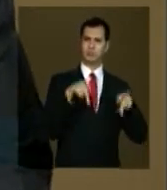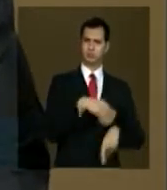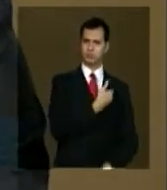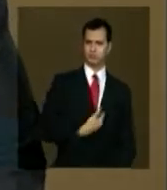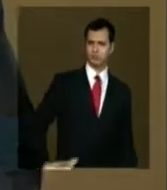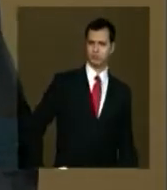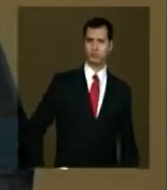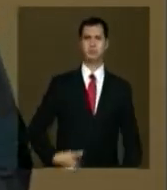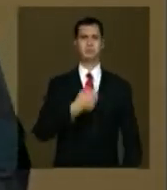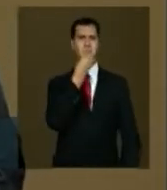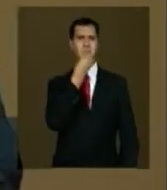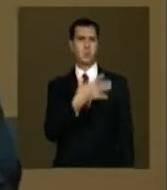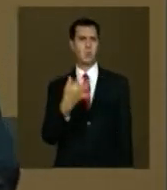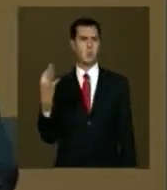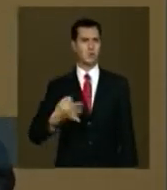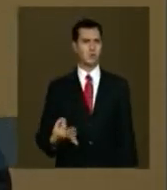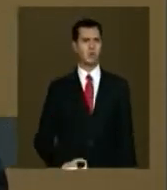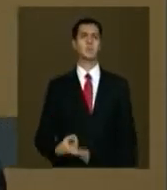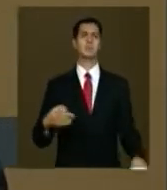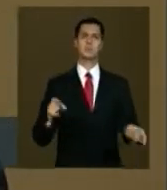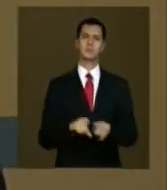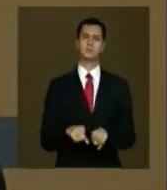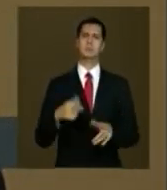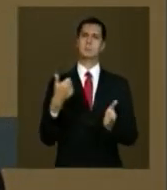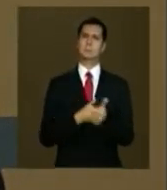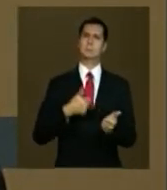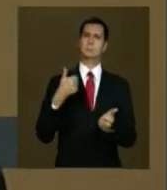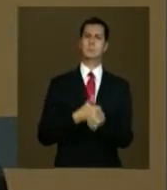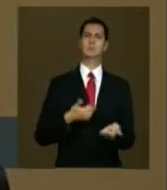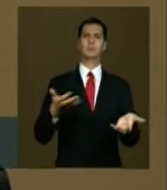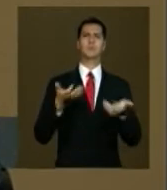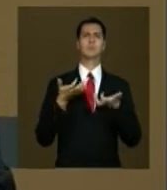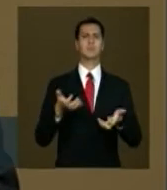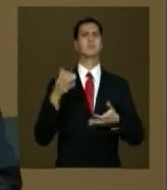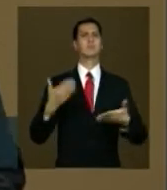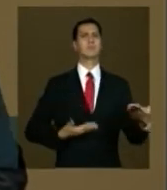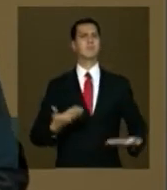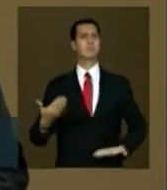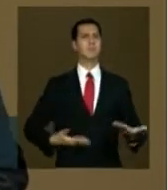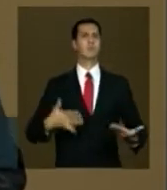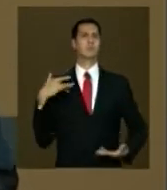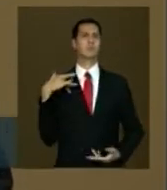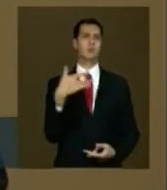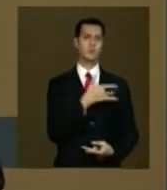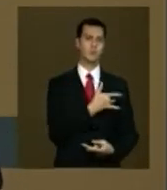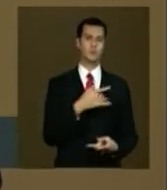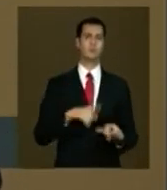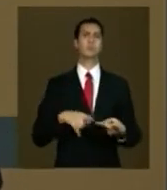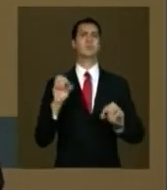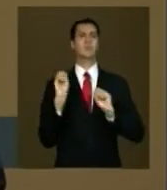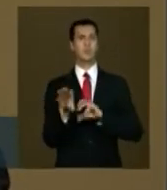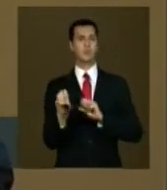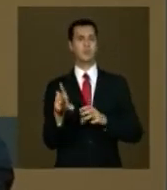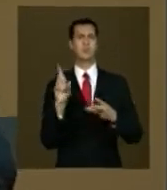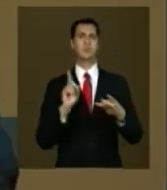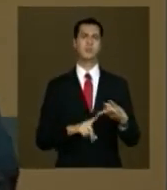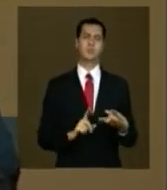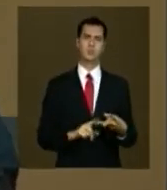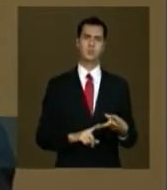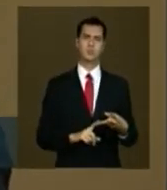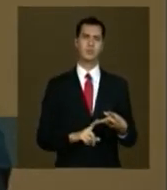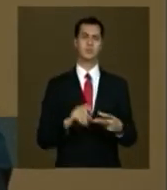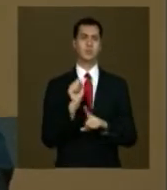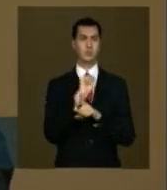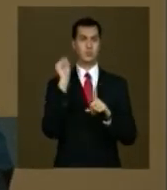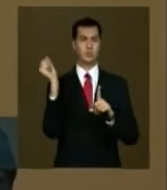busca permanente do reforço de uma agenda de universalização do serviço de saúde do serviço de Educação do serviço